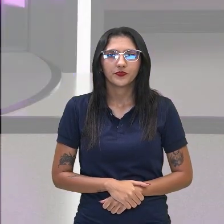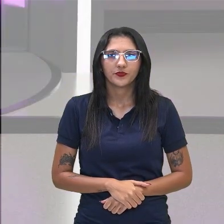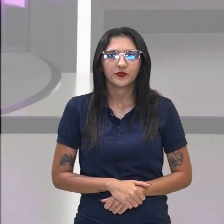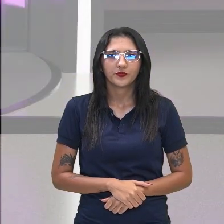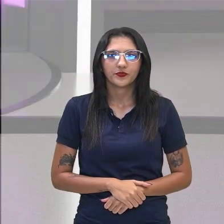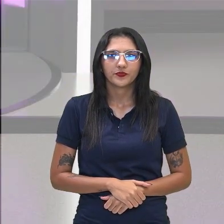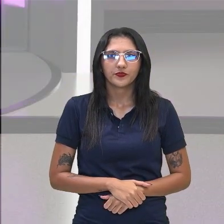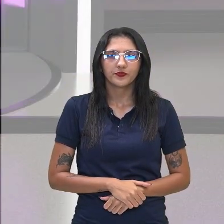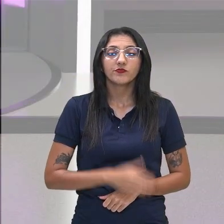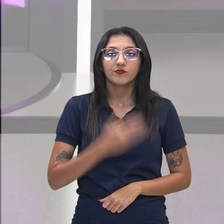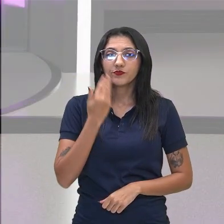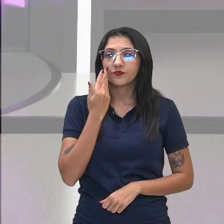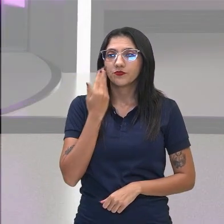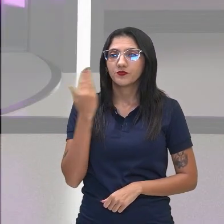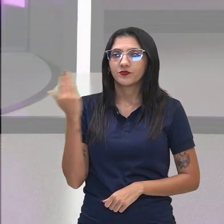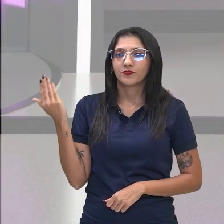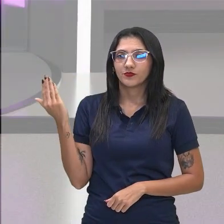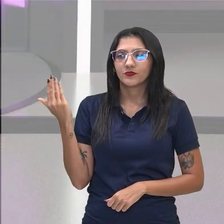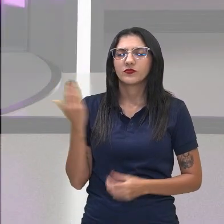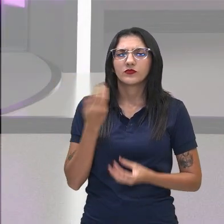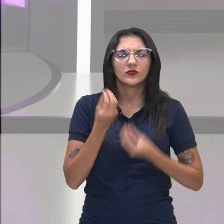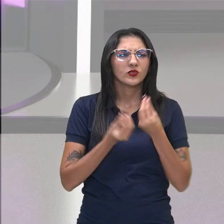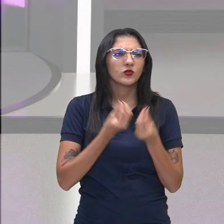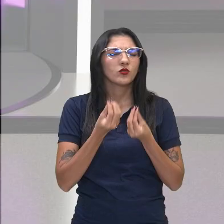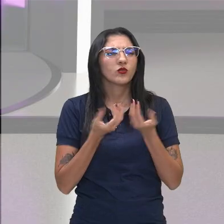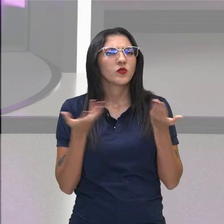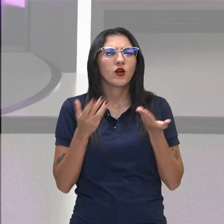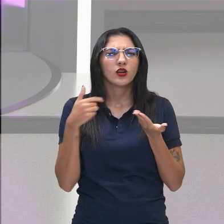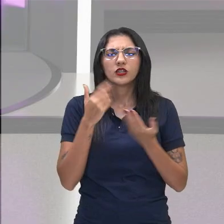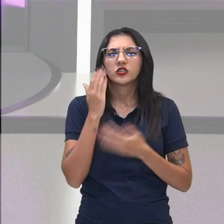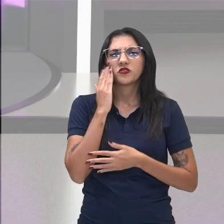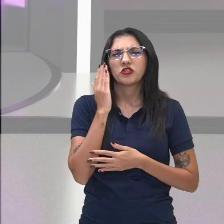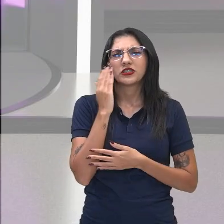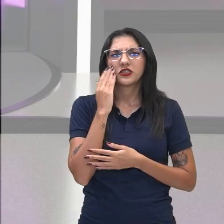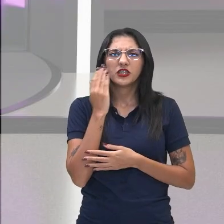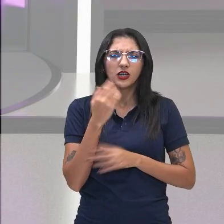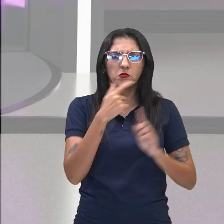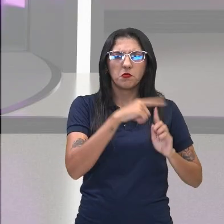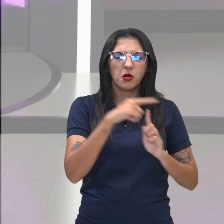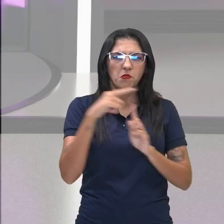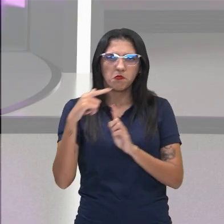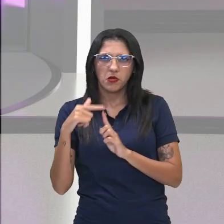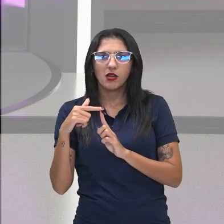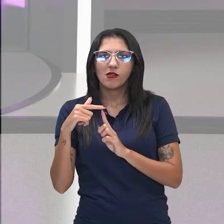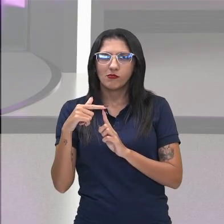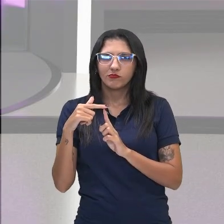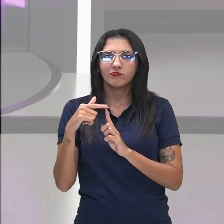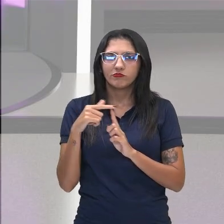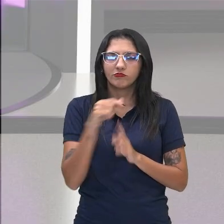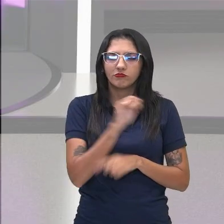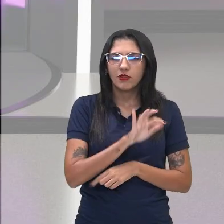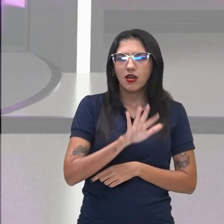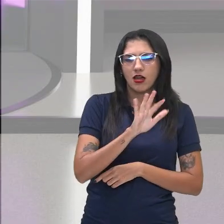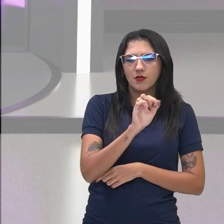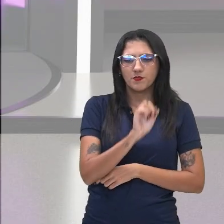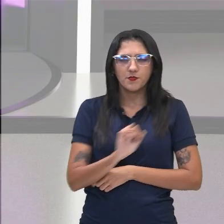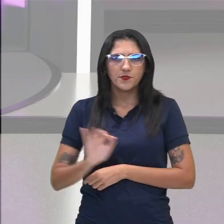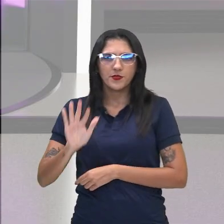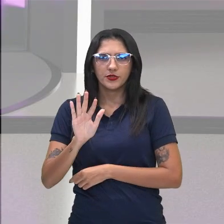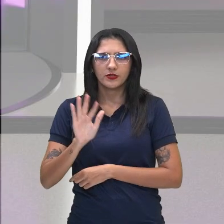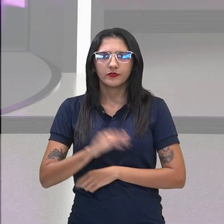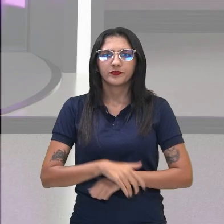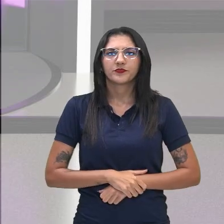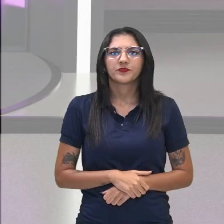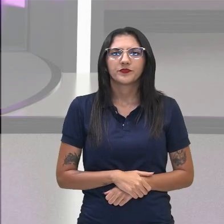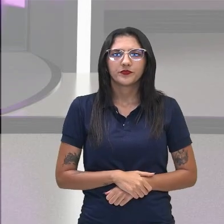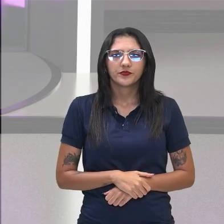Então, quando que uma linha poligonal, né, vai ser aberta e quando que essa linha poligonal vai ser fechada? Então, e